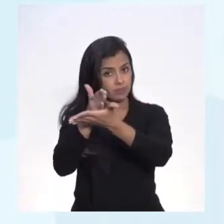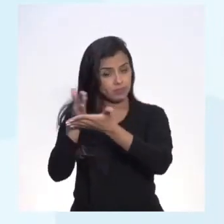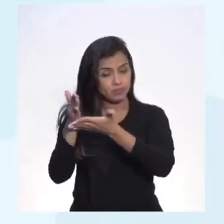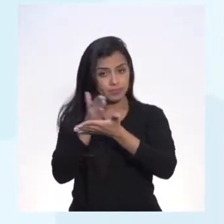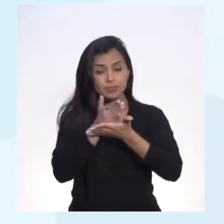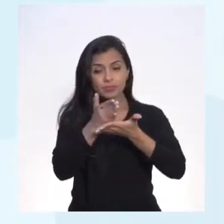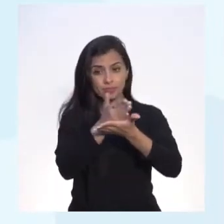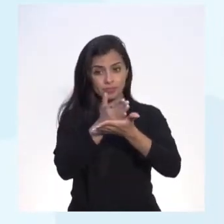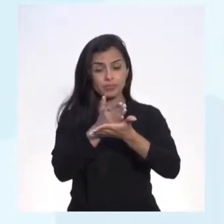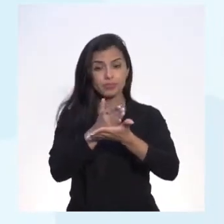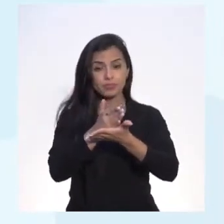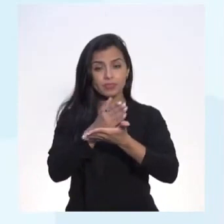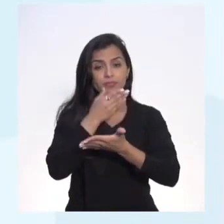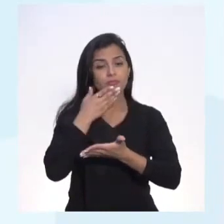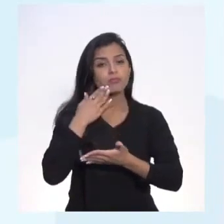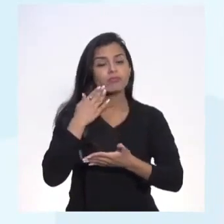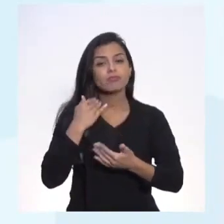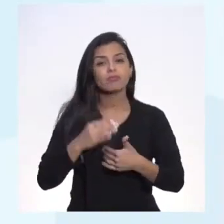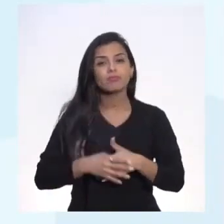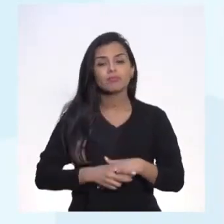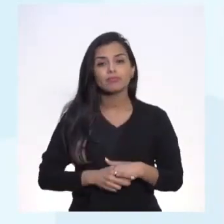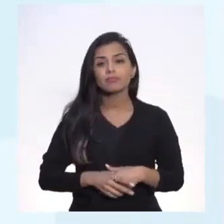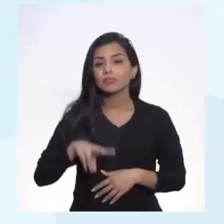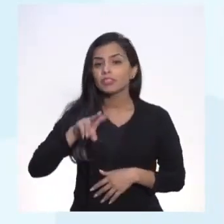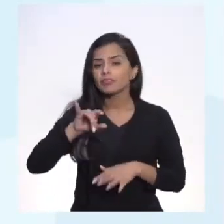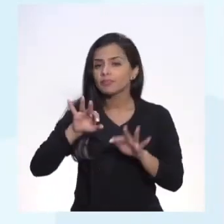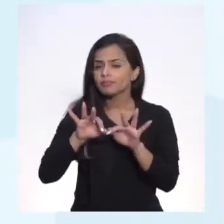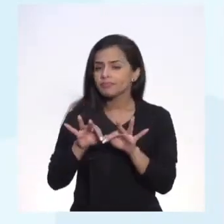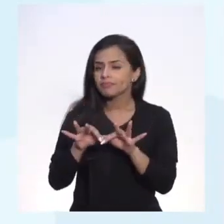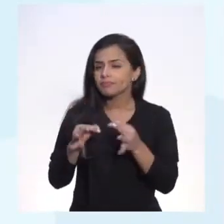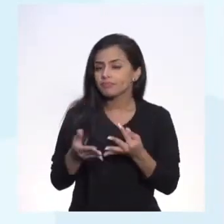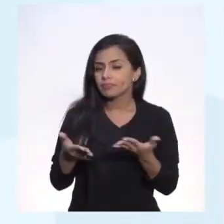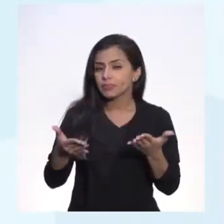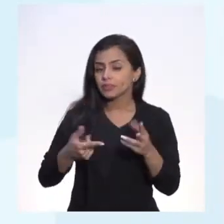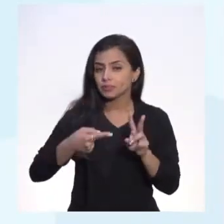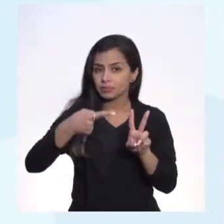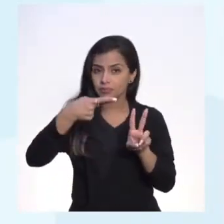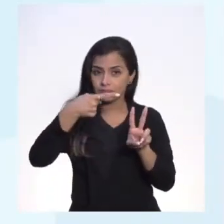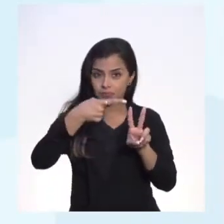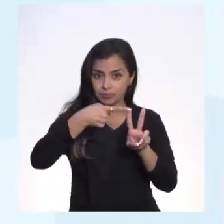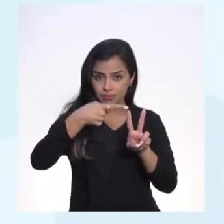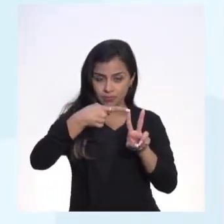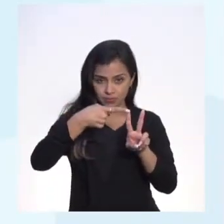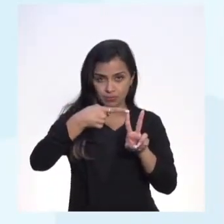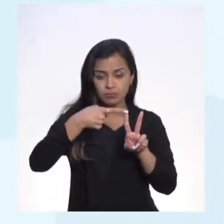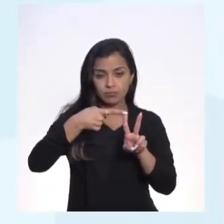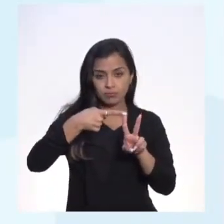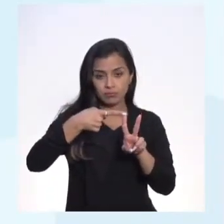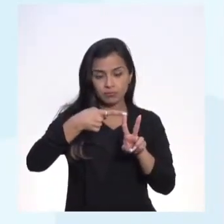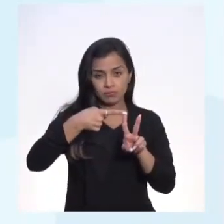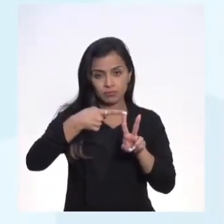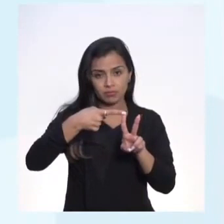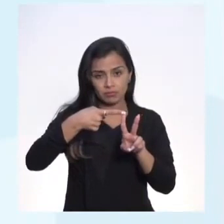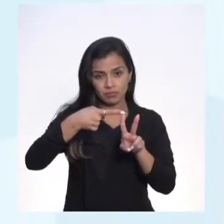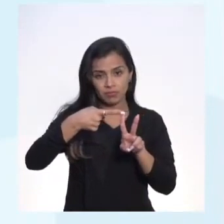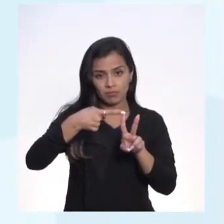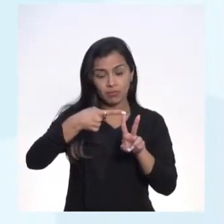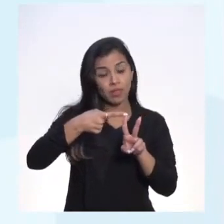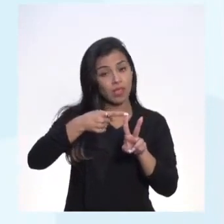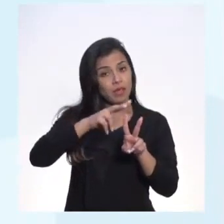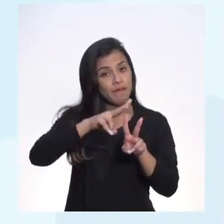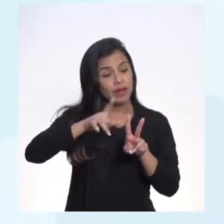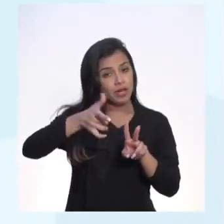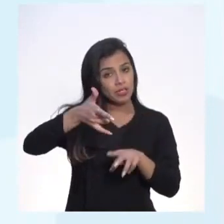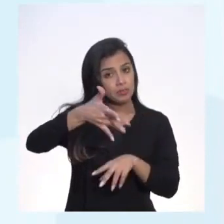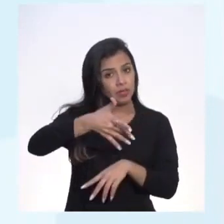delas. Vamos simplificar a raiz com o expoente. Vai